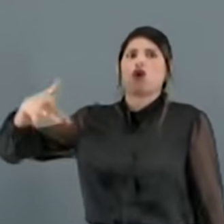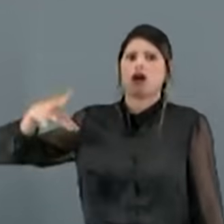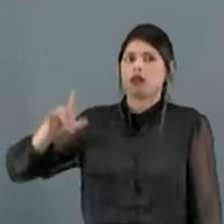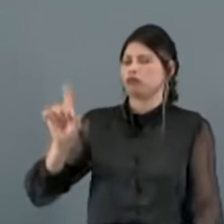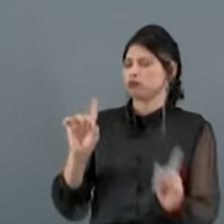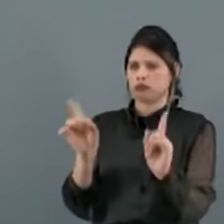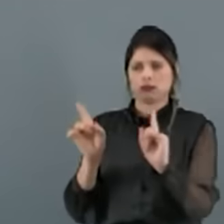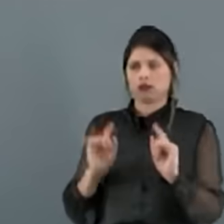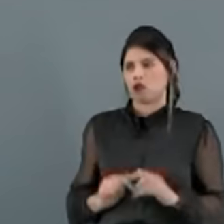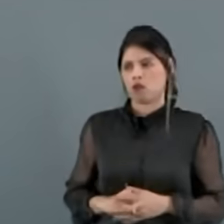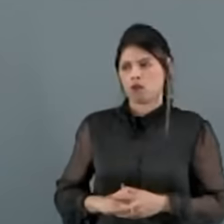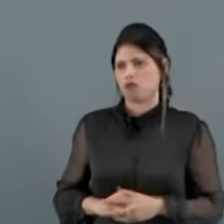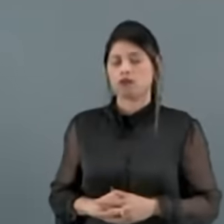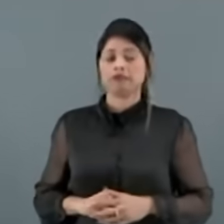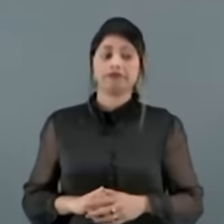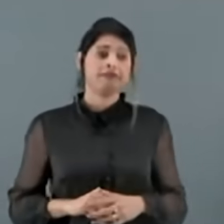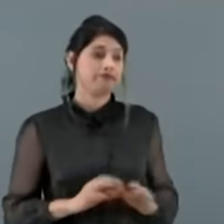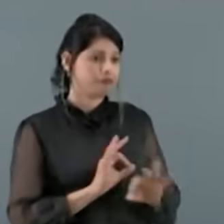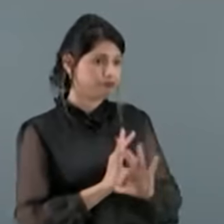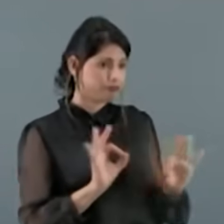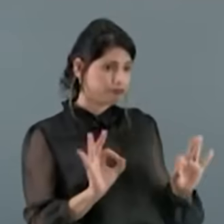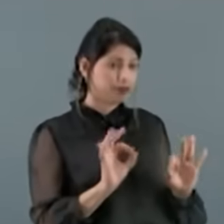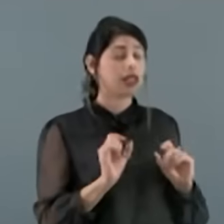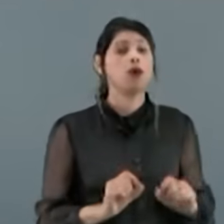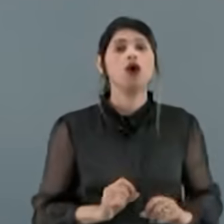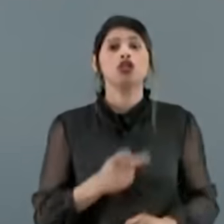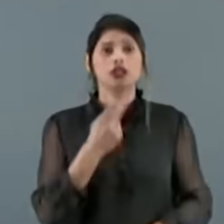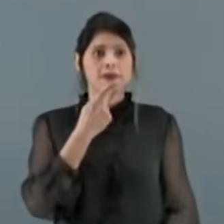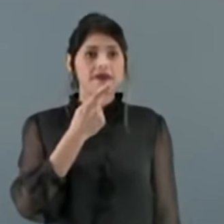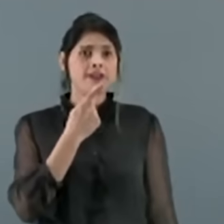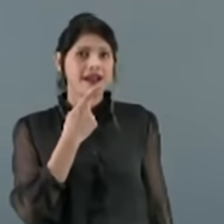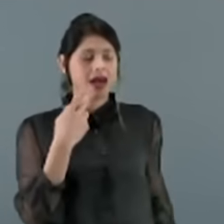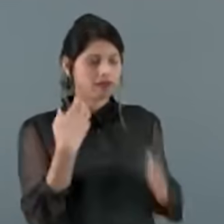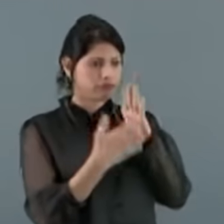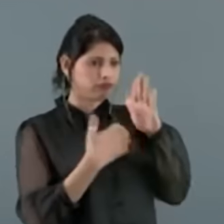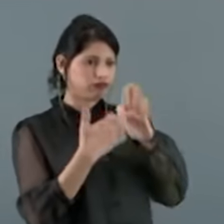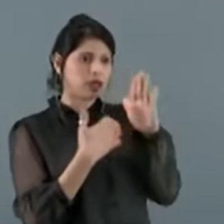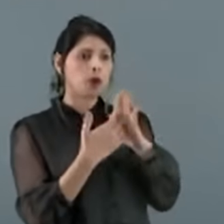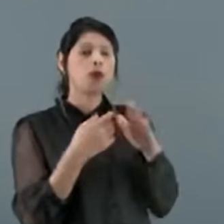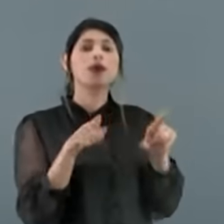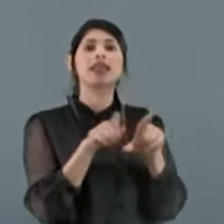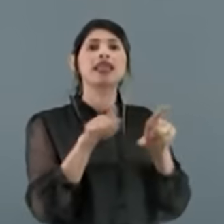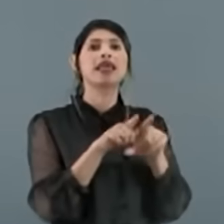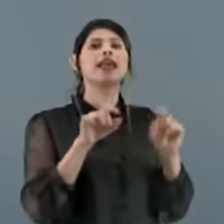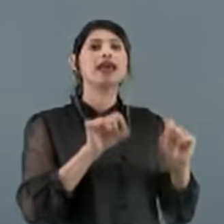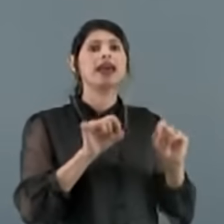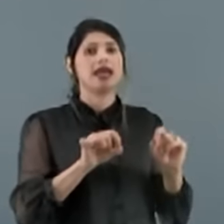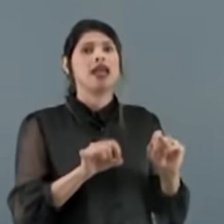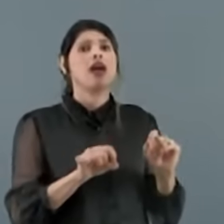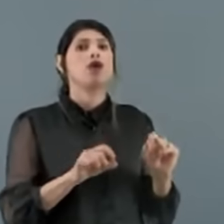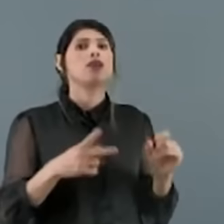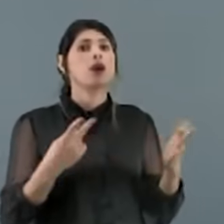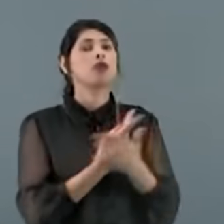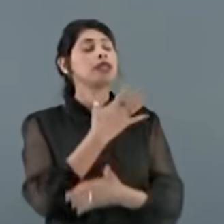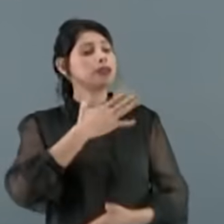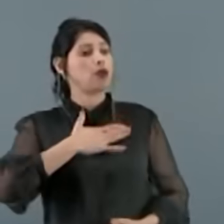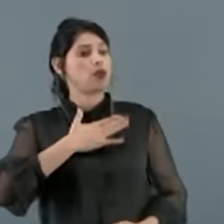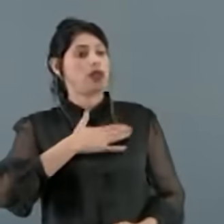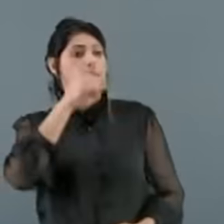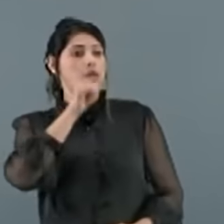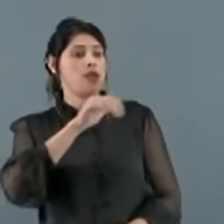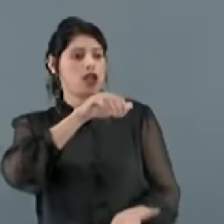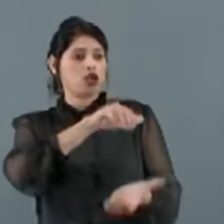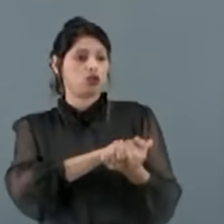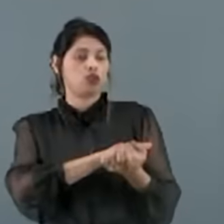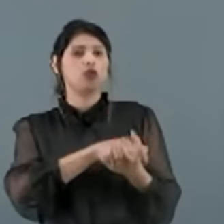atingir. Perfeito, senhor presidente. Só para lembrar, a Abrage, né, prestou uma manifestação quando, daquele caso da minha esposa, em que